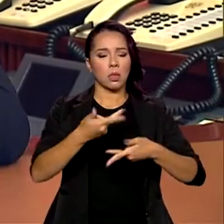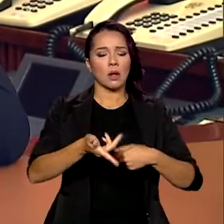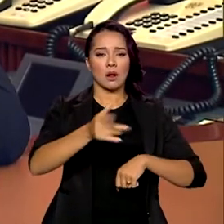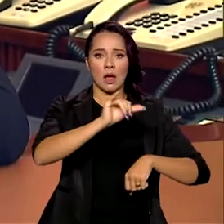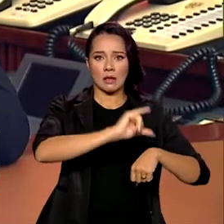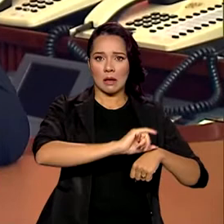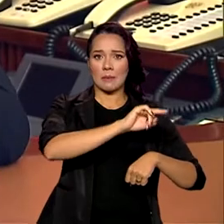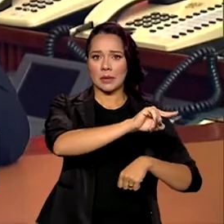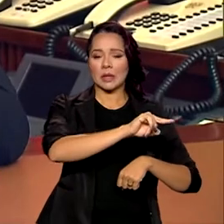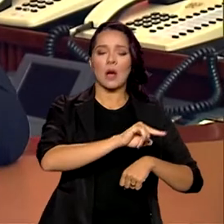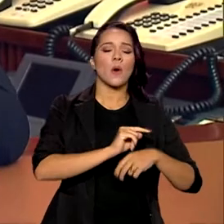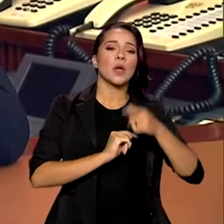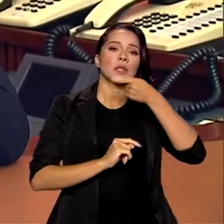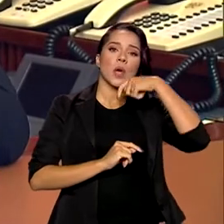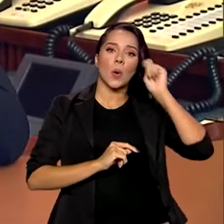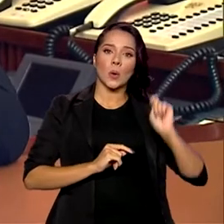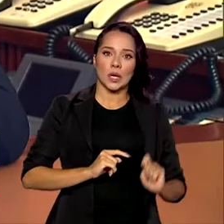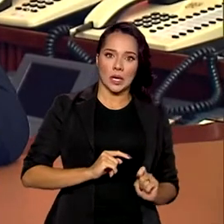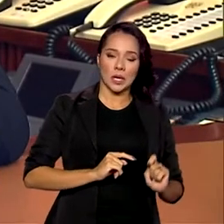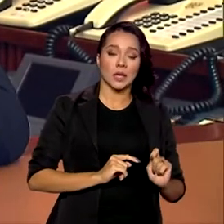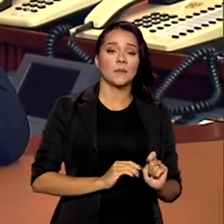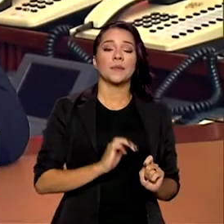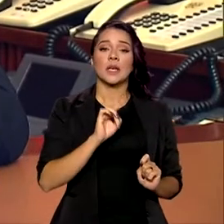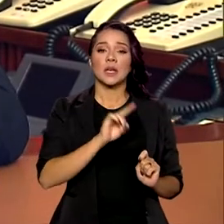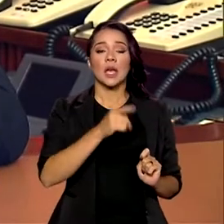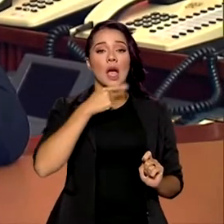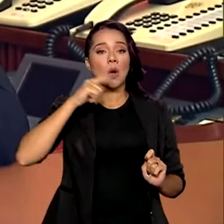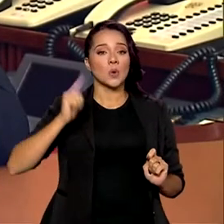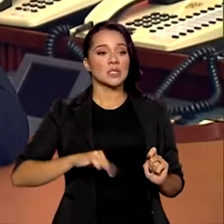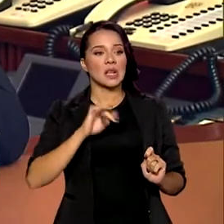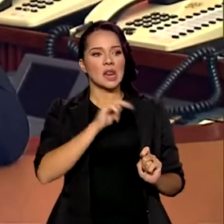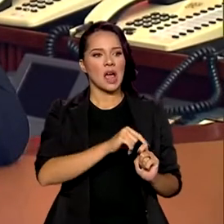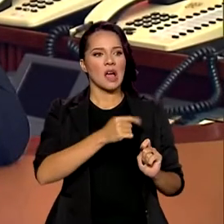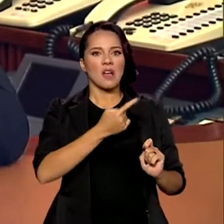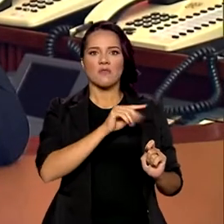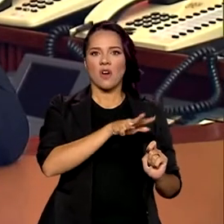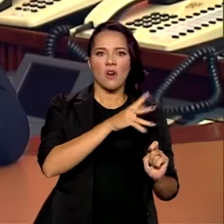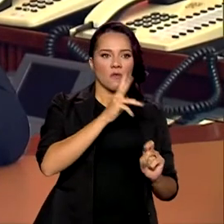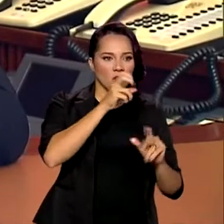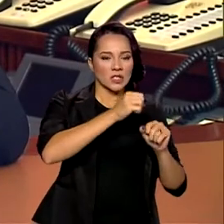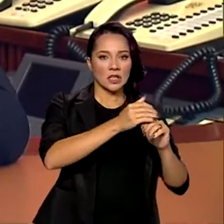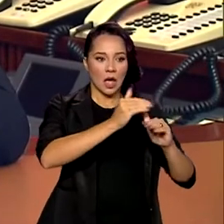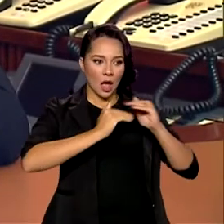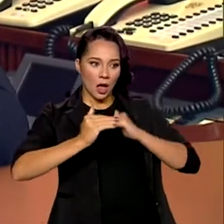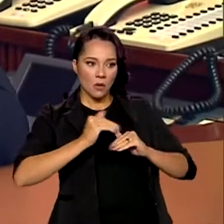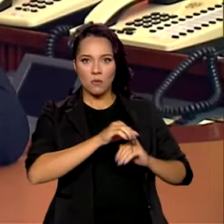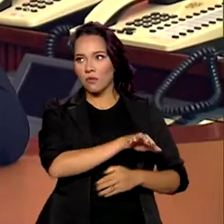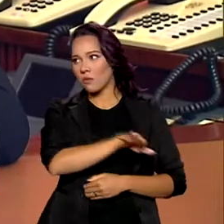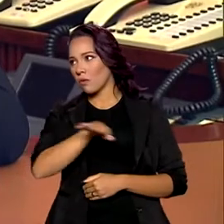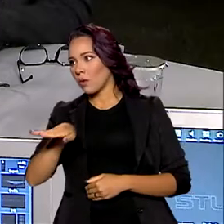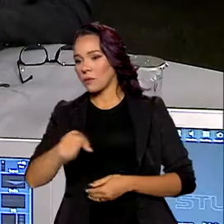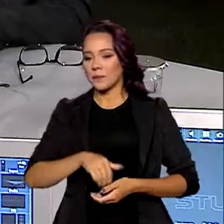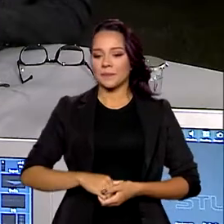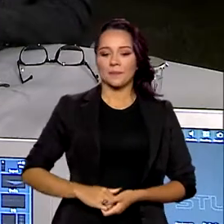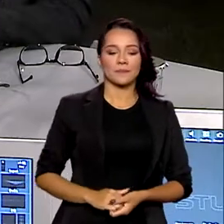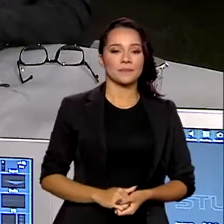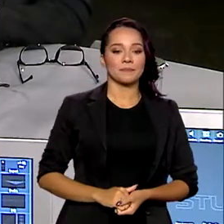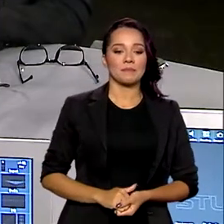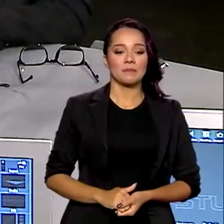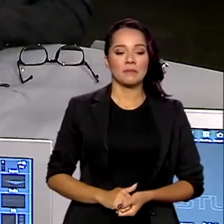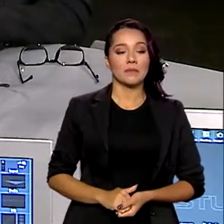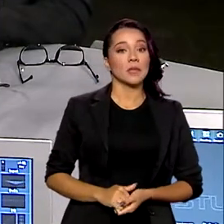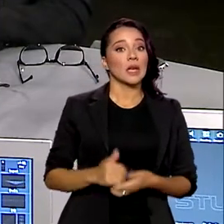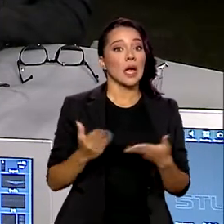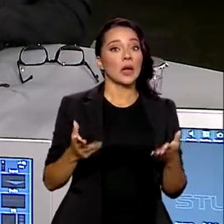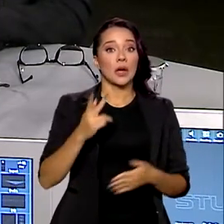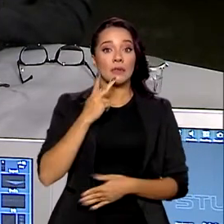Kherson e Kharkiv, onde as forças de Moscou foram forçadas a recuar, Monique. Ana,